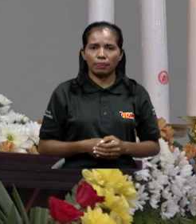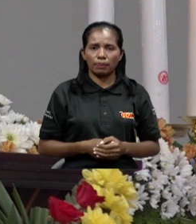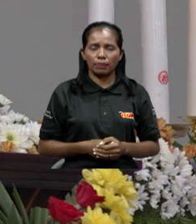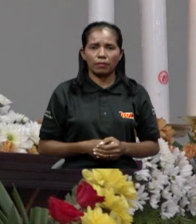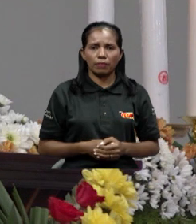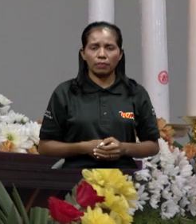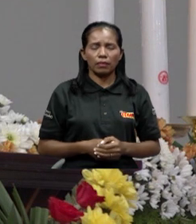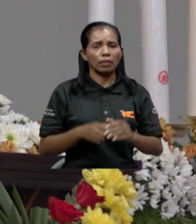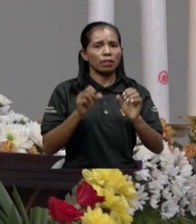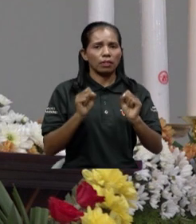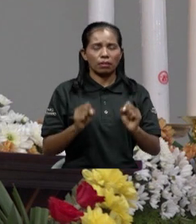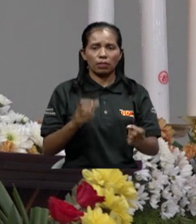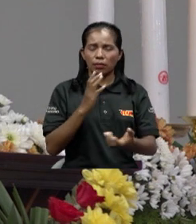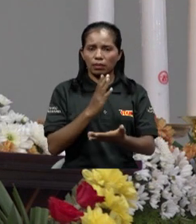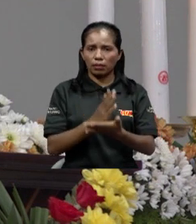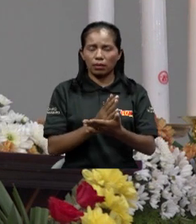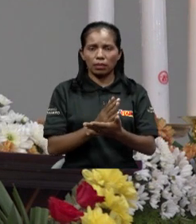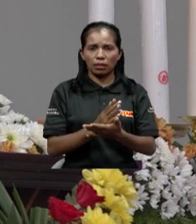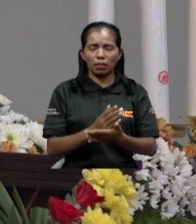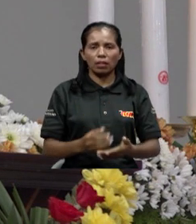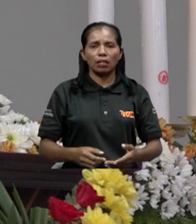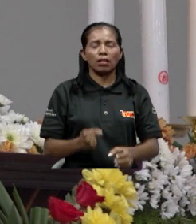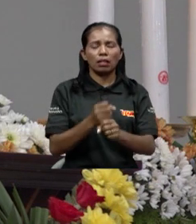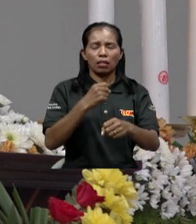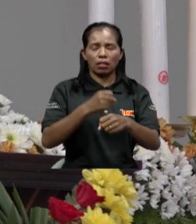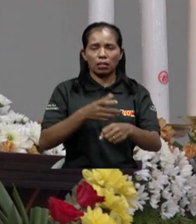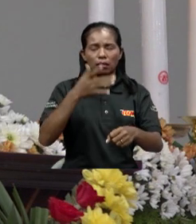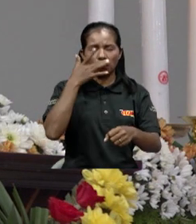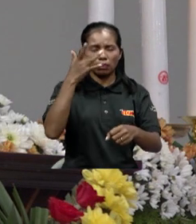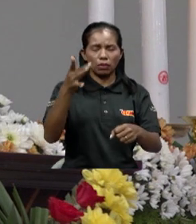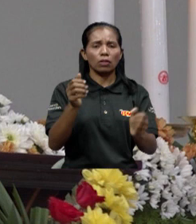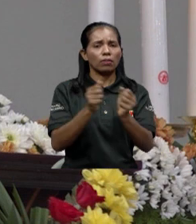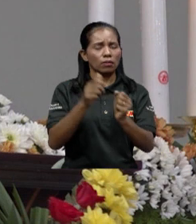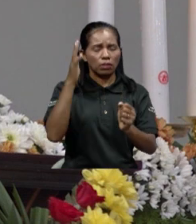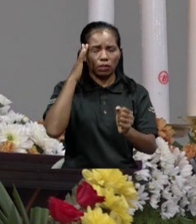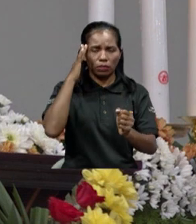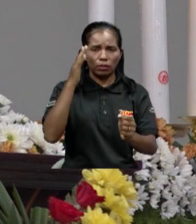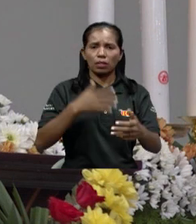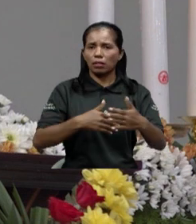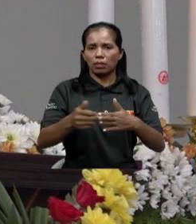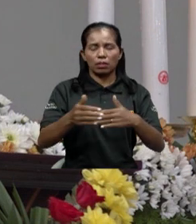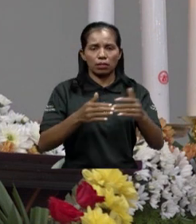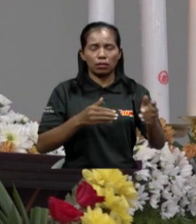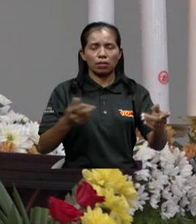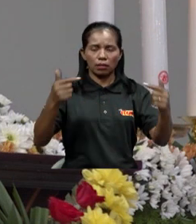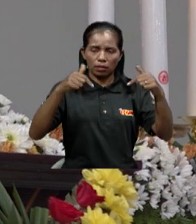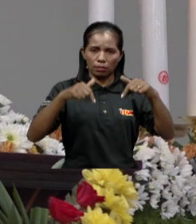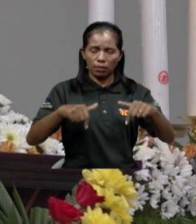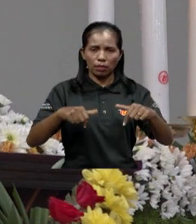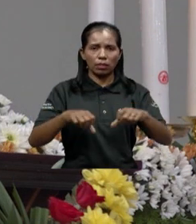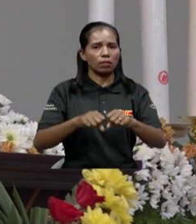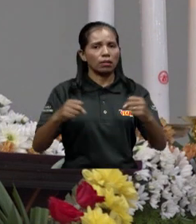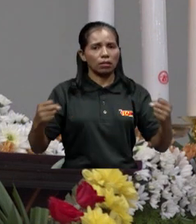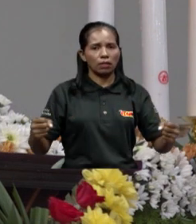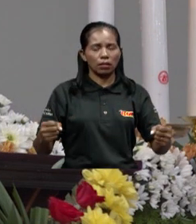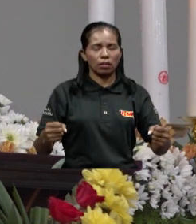atu impede hanorin no hanoi sira neve dala bara mai atu sobu mai